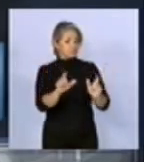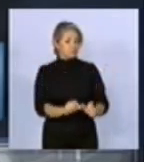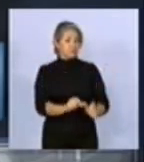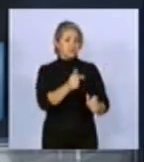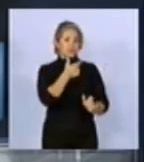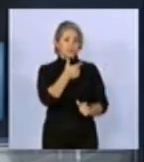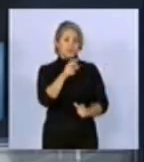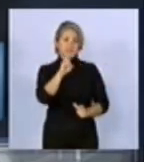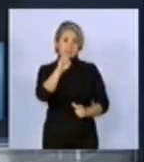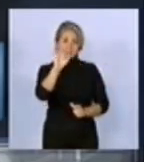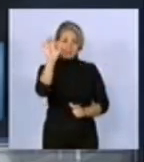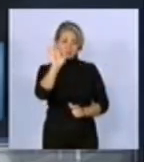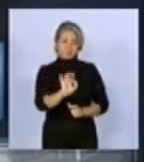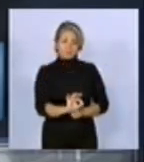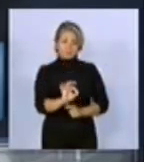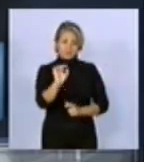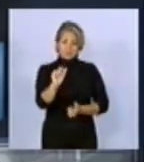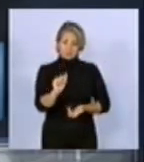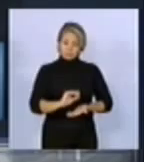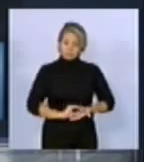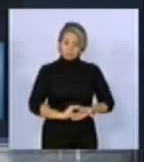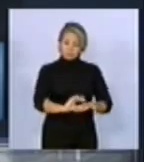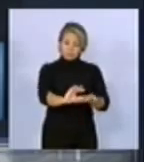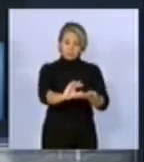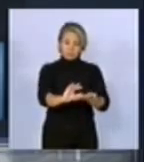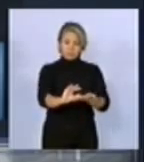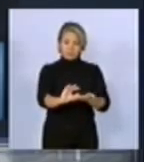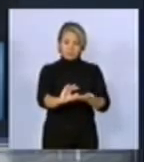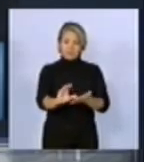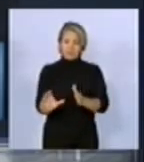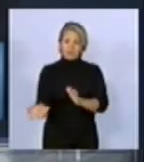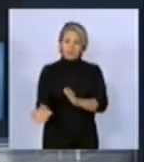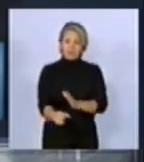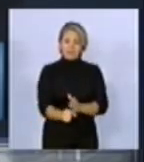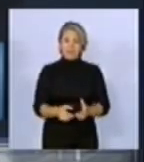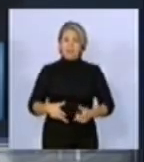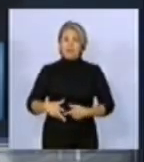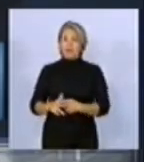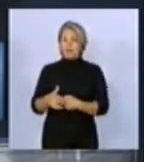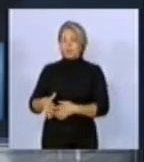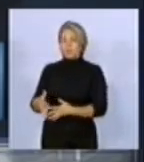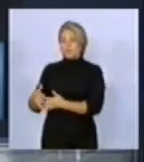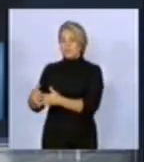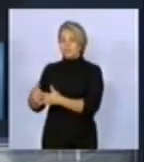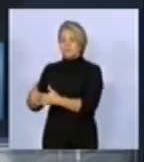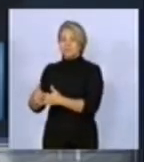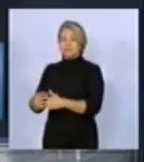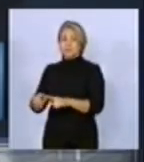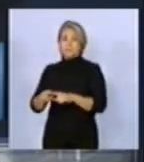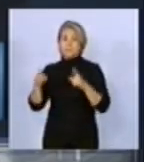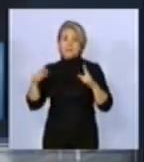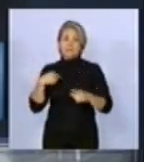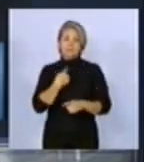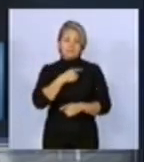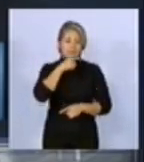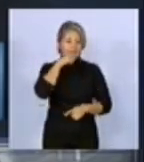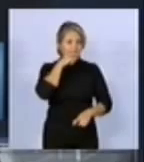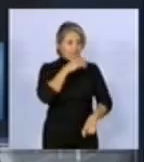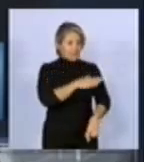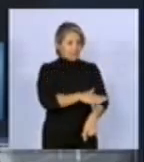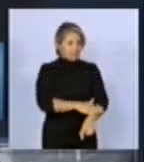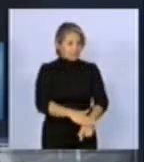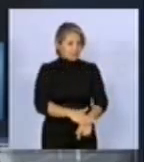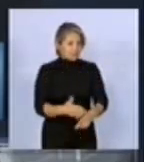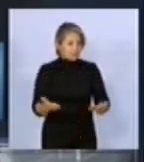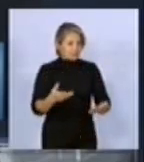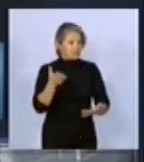25% nos custos da colheita mecanizada porém nossos Canaviais Eh que que